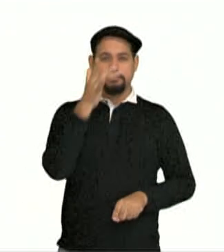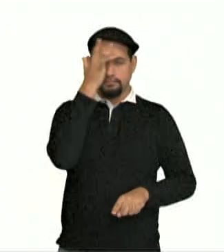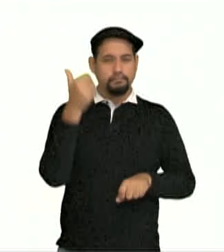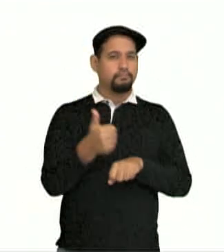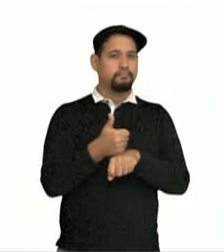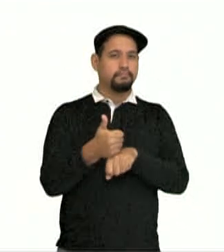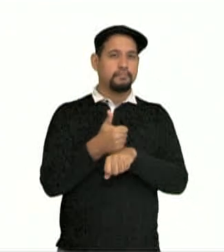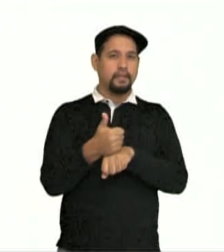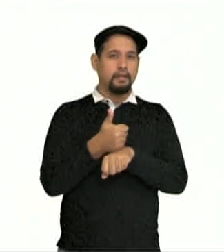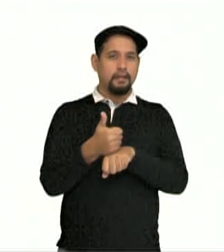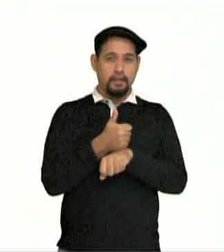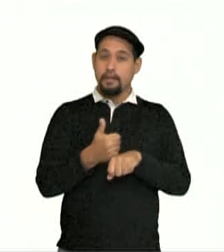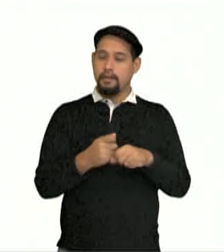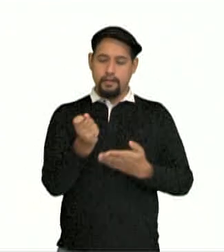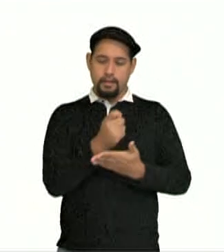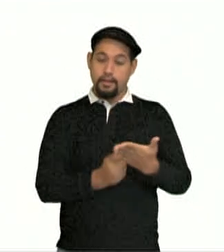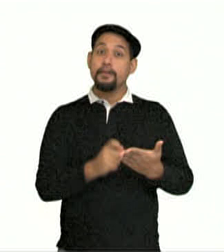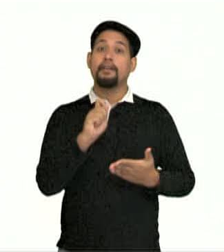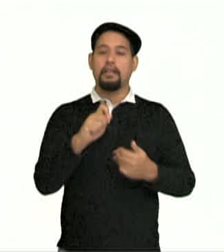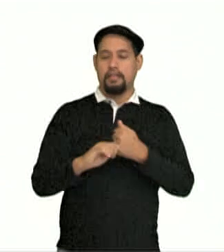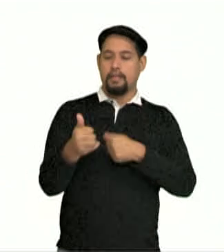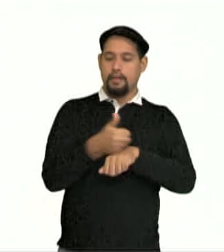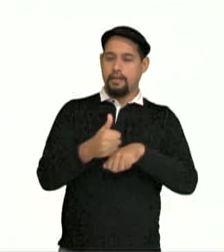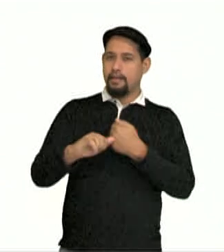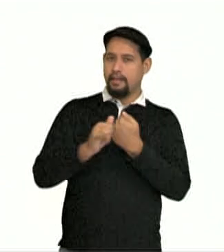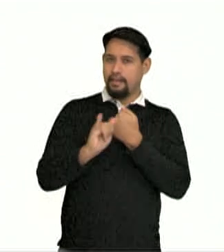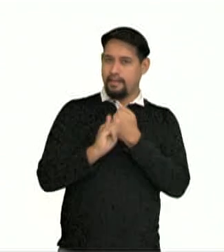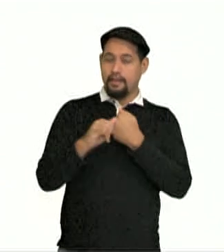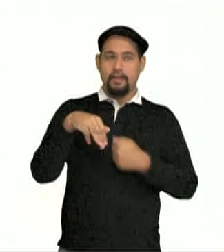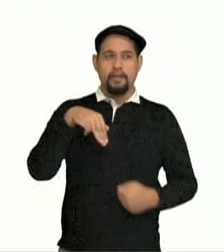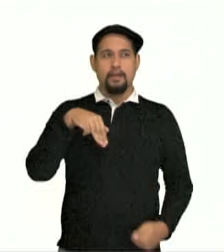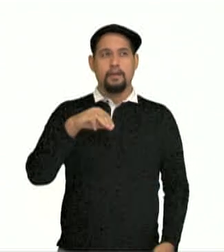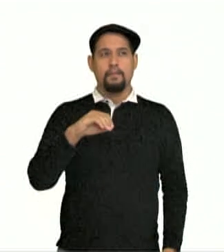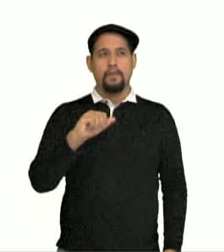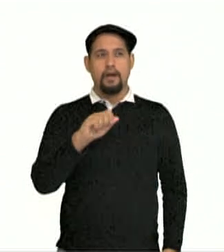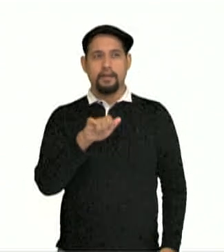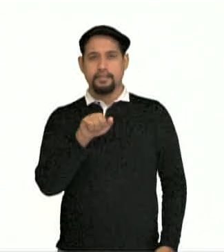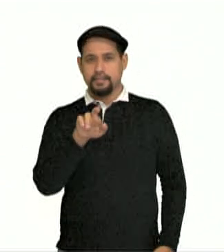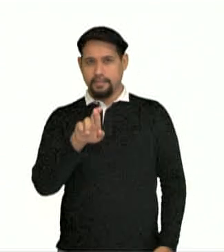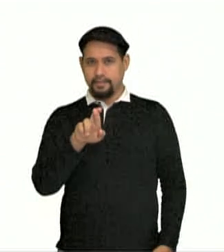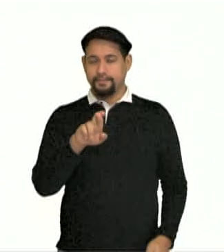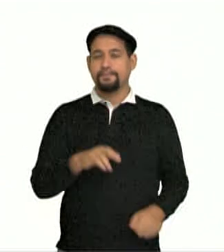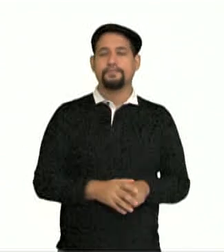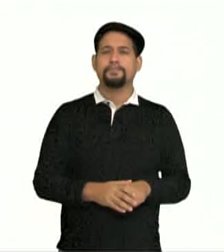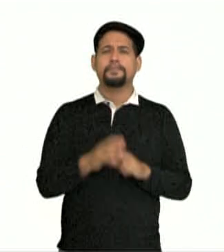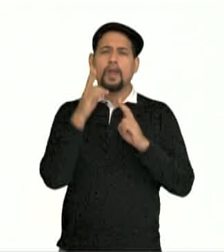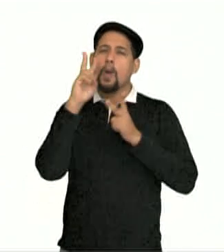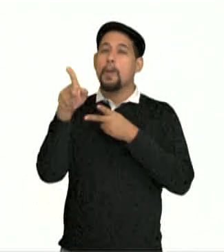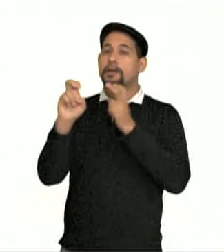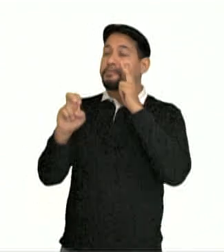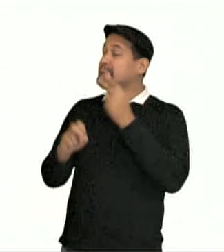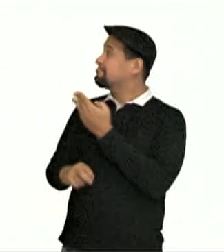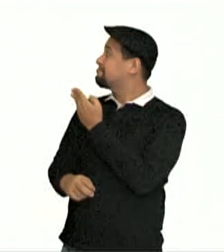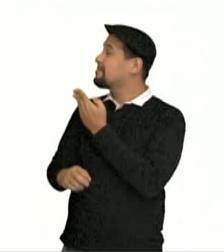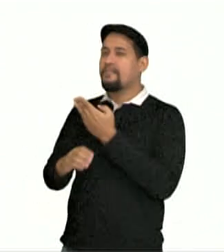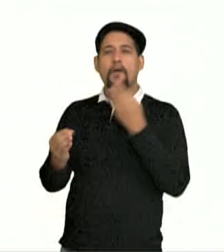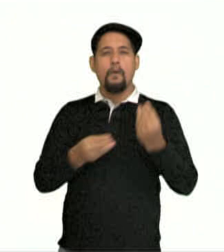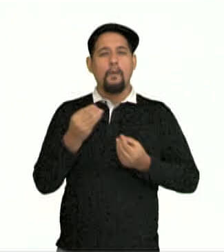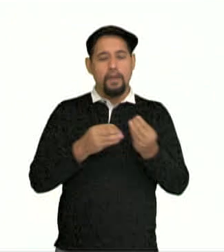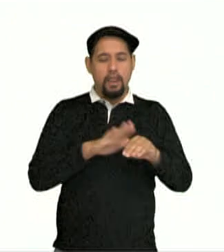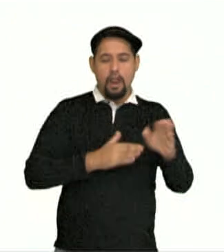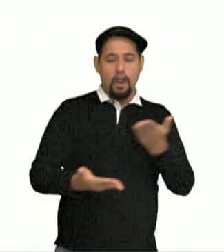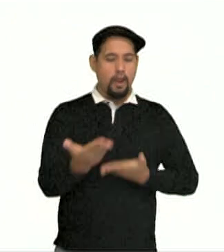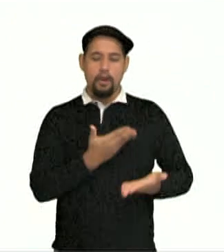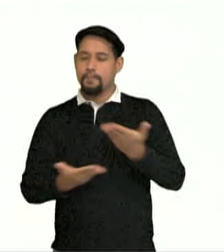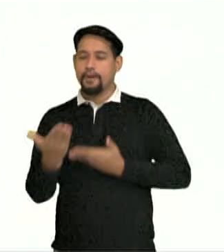no caso, o cronista, Moacir Scliar. Para começar, observe como ele partilha fatos